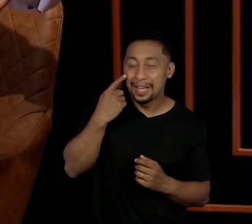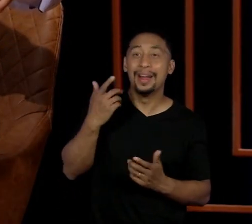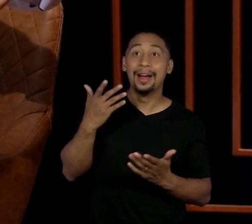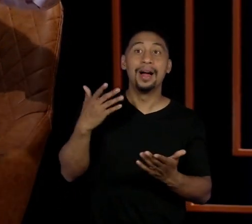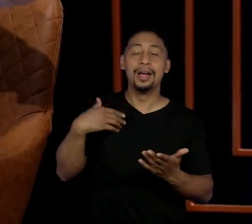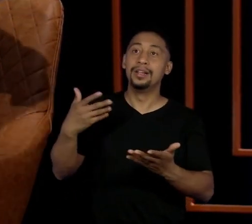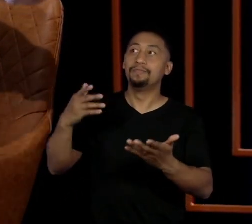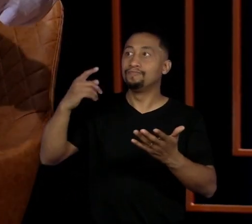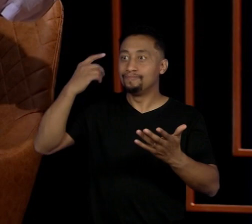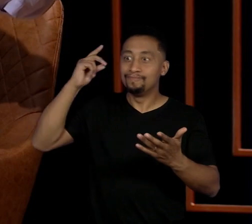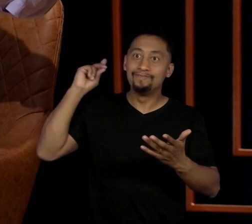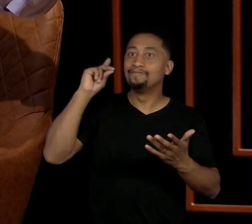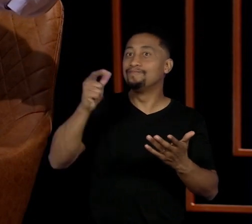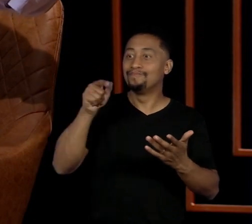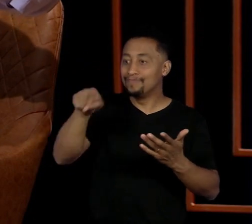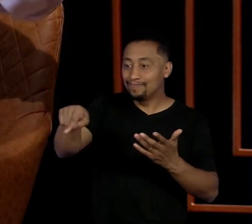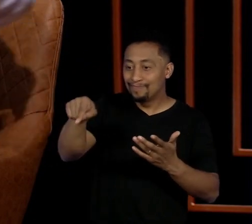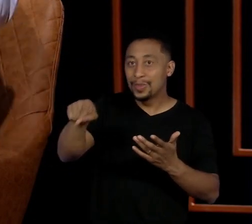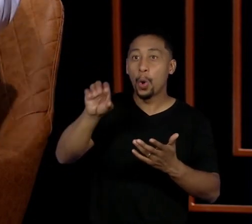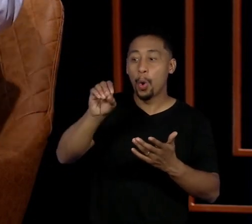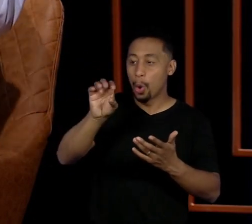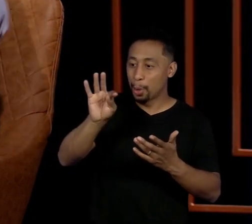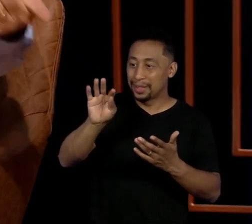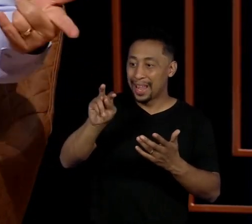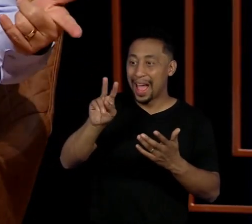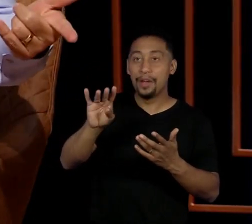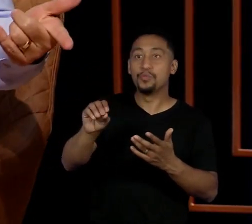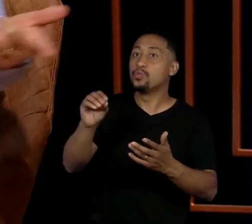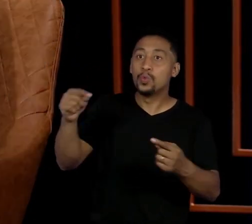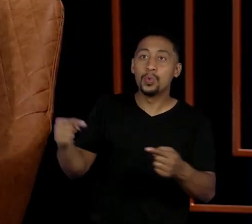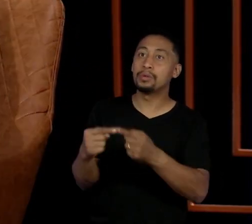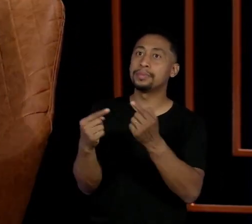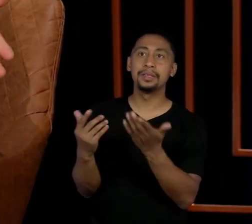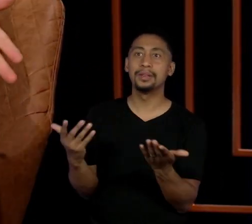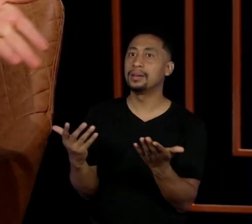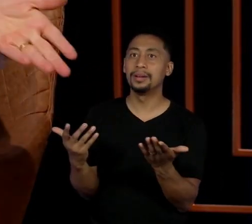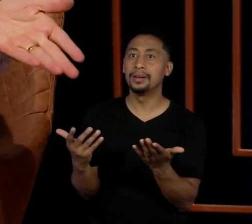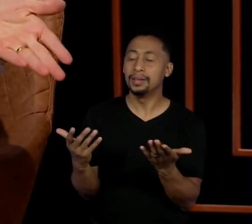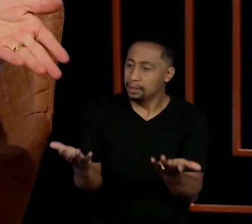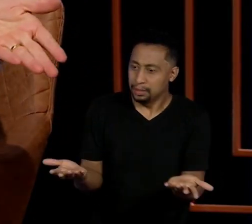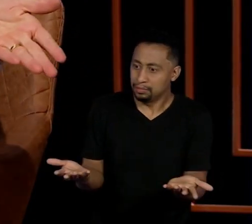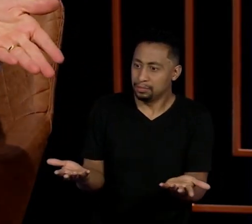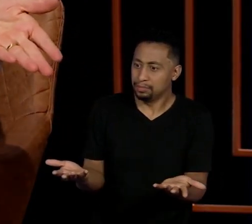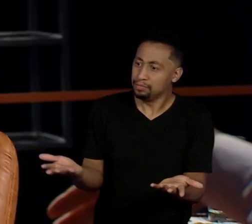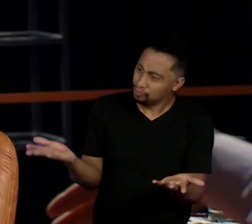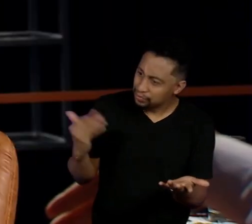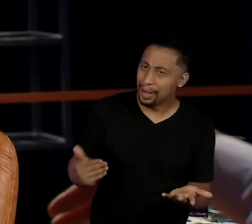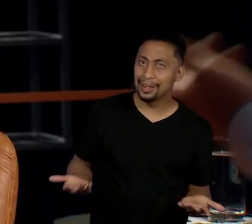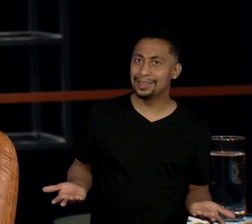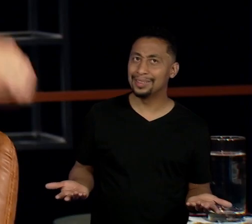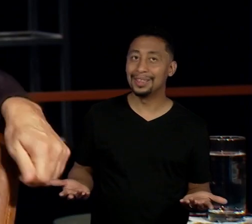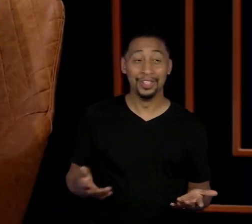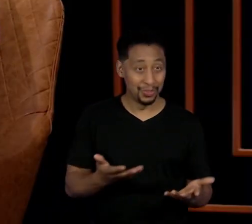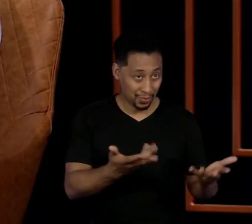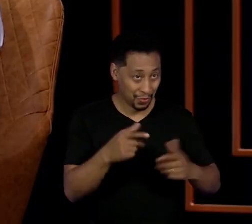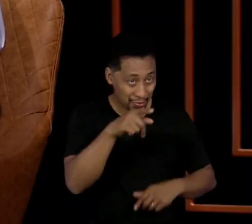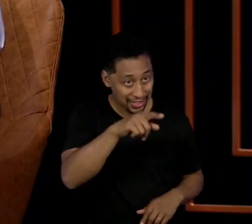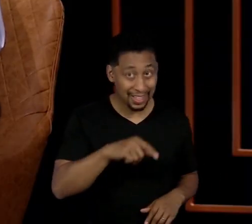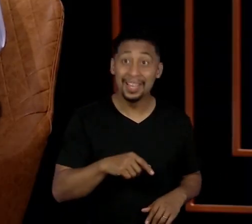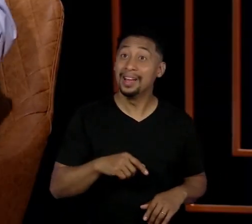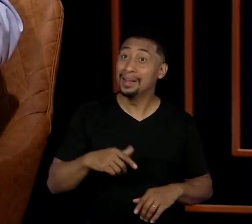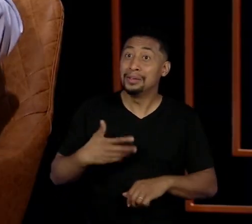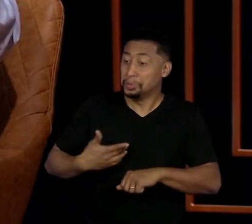Bu, na sala de ensaio. Aí ele falou, ué, cara... Quer dizer, vendo a peça que ele te reconheceu. No